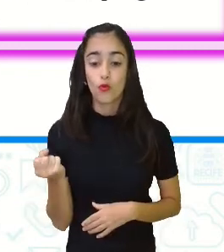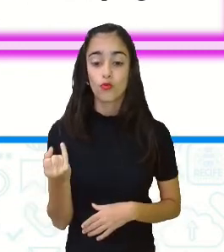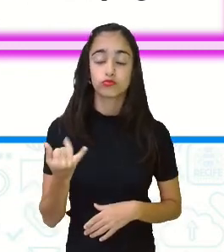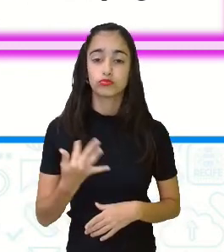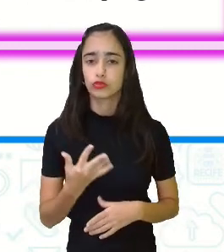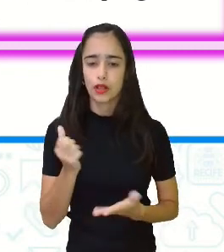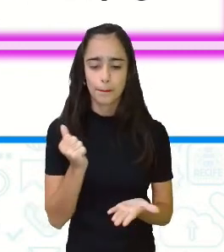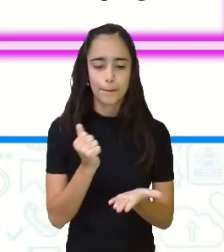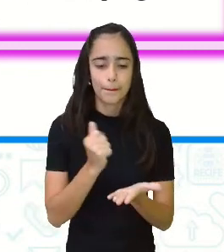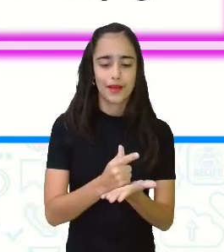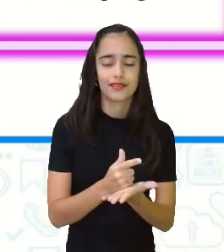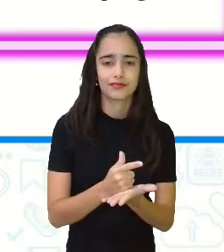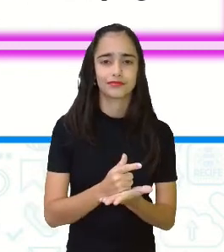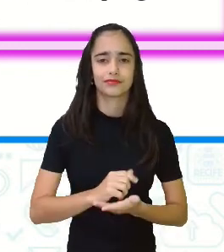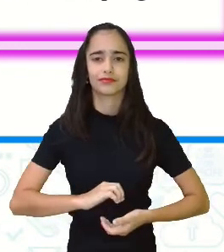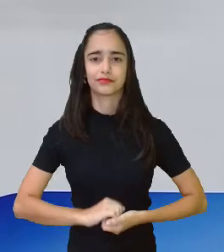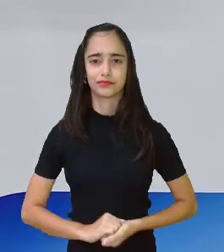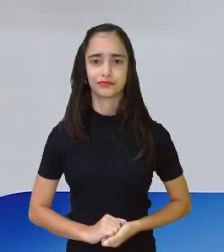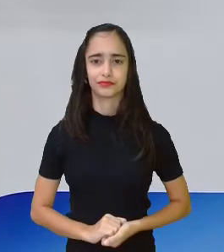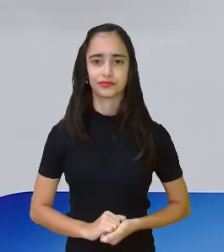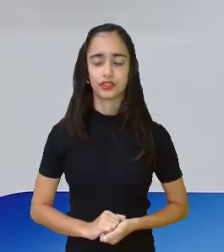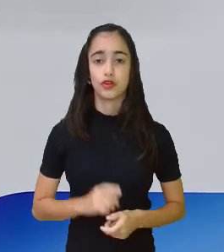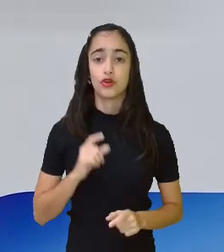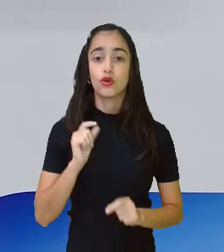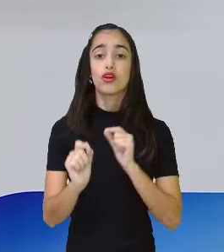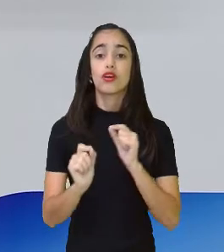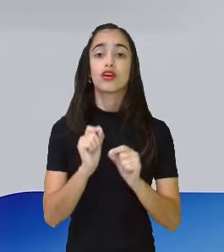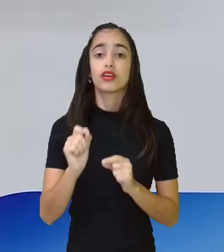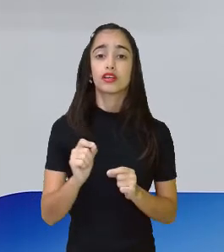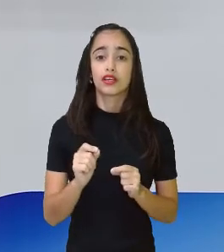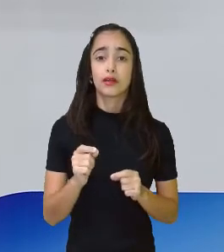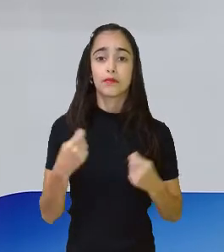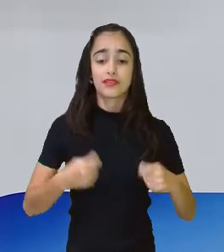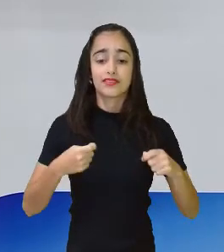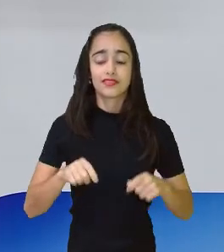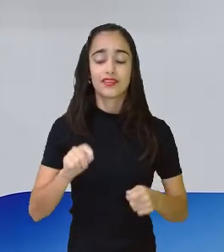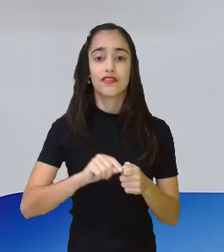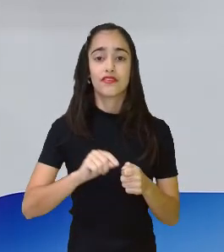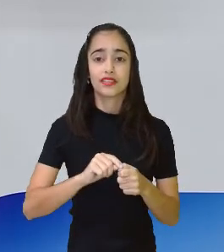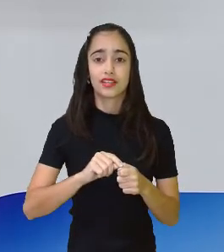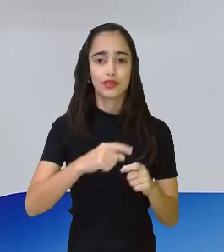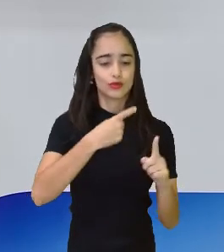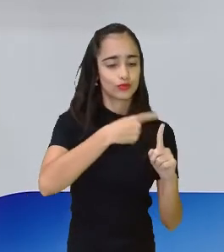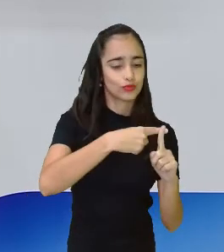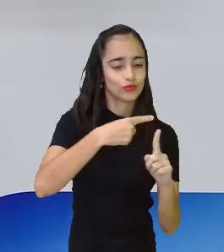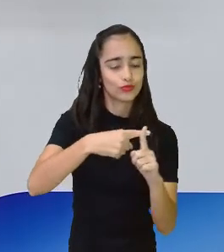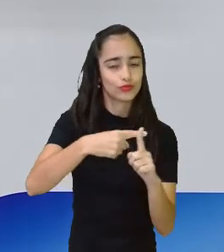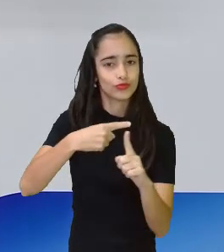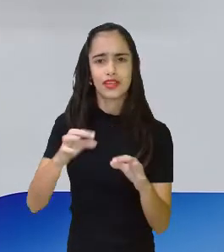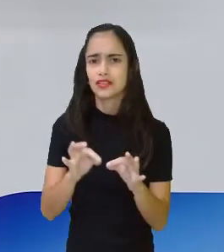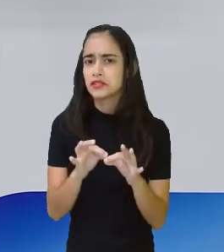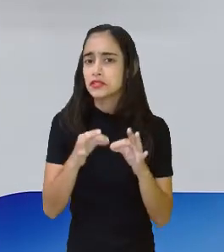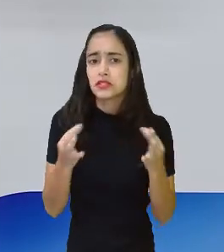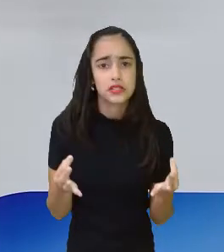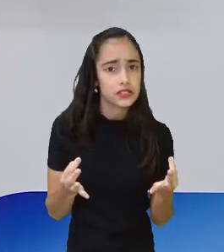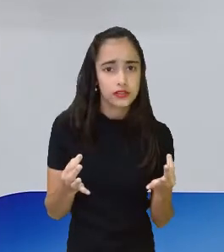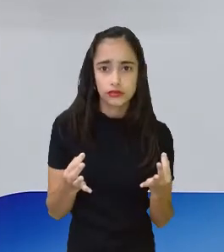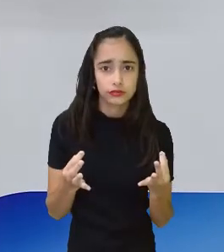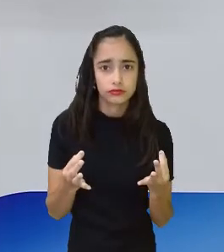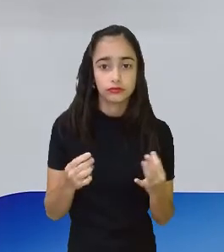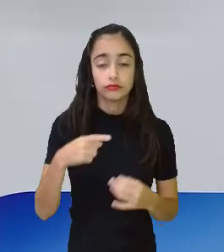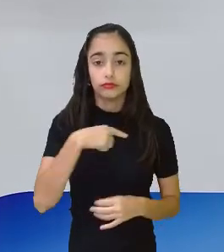valor a ser pago? O que é que eu quero que você faça aí? Adição simples, né, minha gente? Vocês